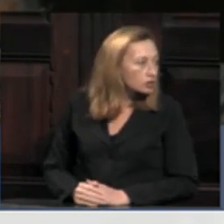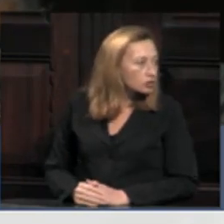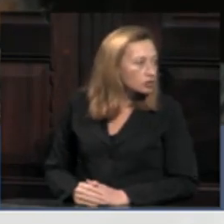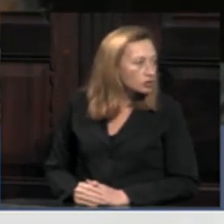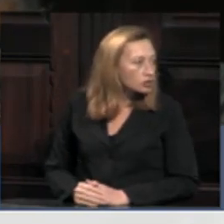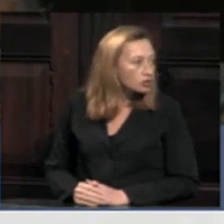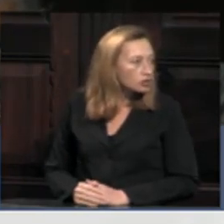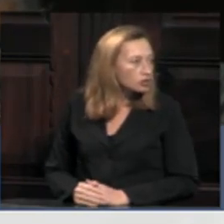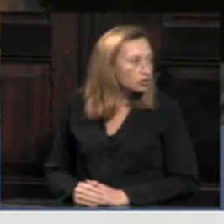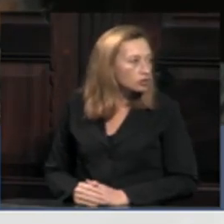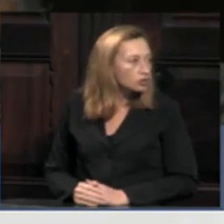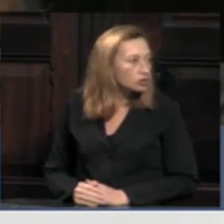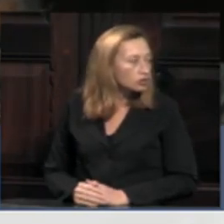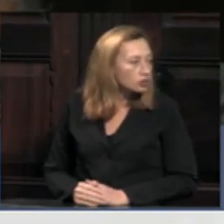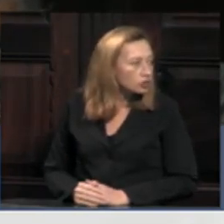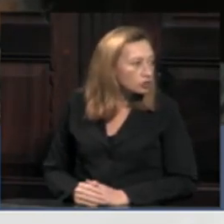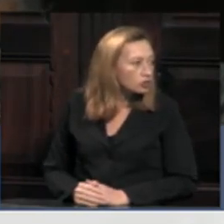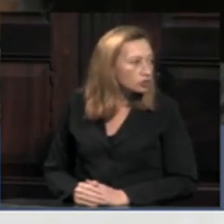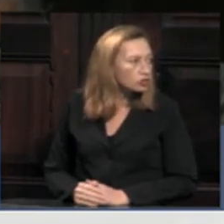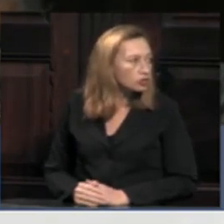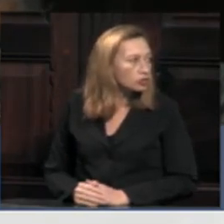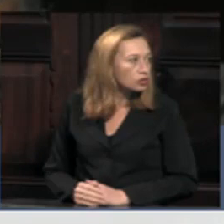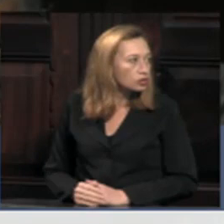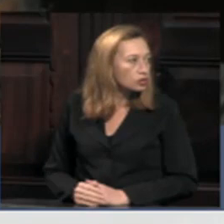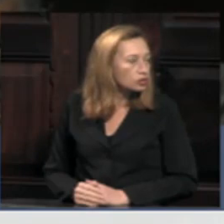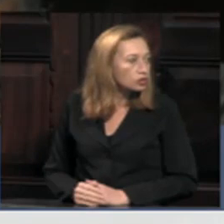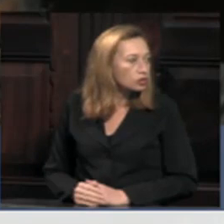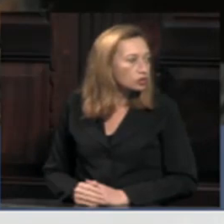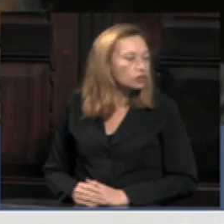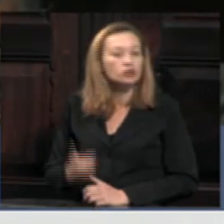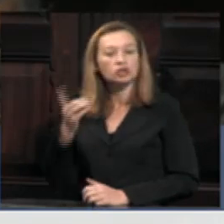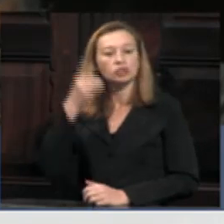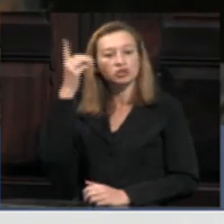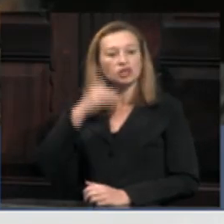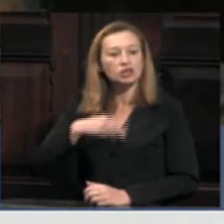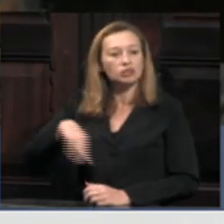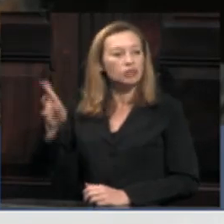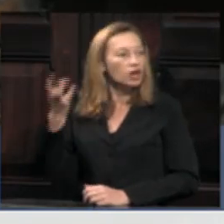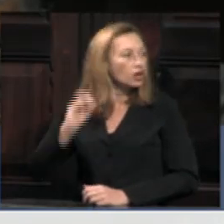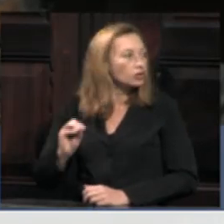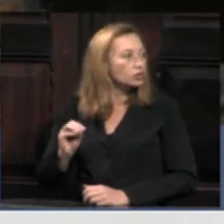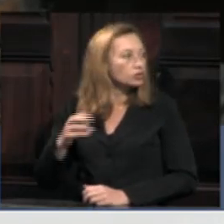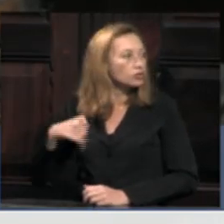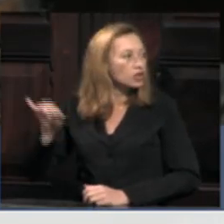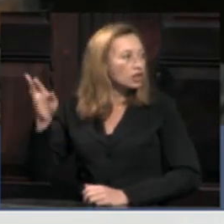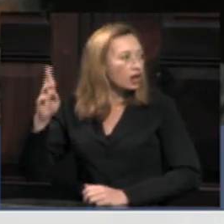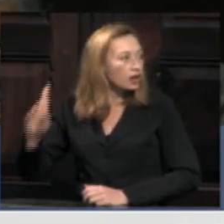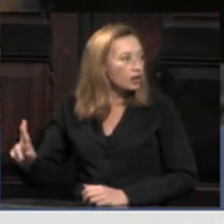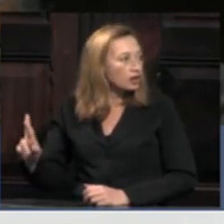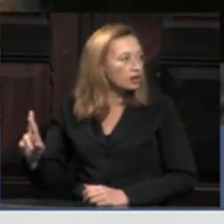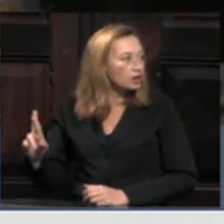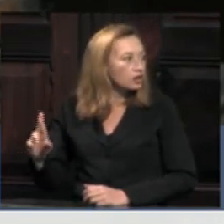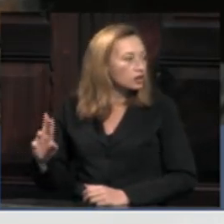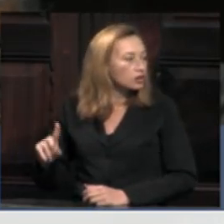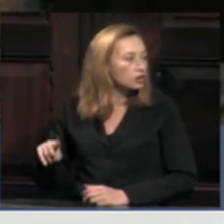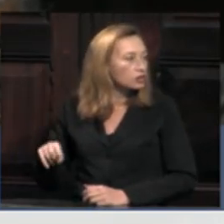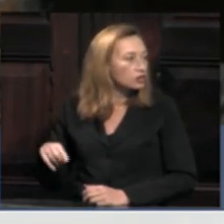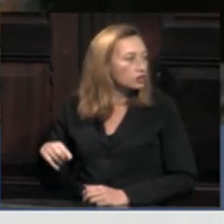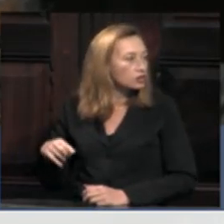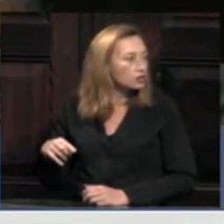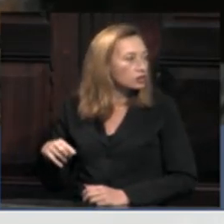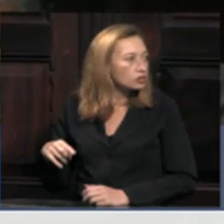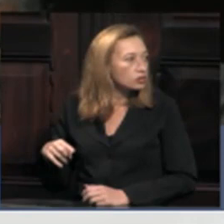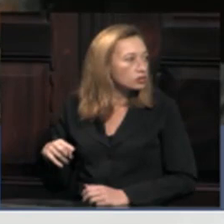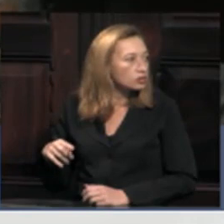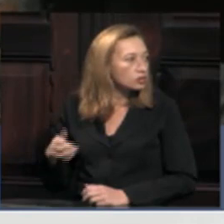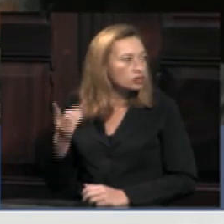da Comissão de Emendas Constitucionais e Vetos. Deputado Marcos Miller, não estando presente, solicito,